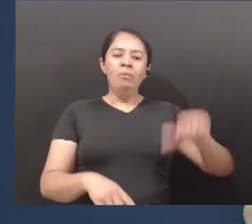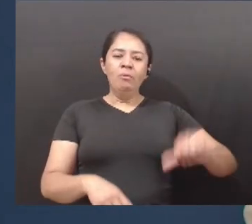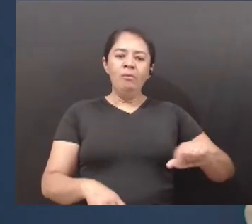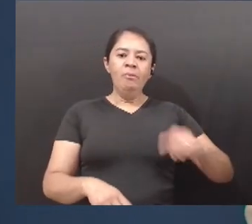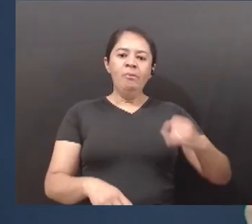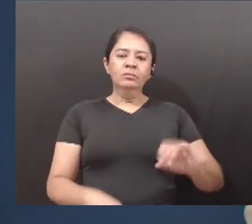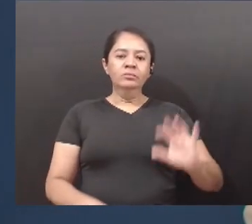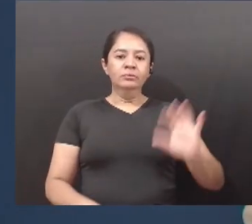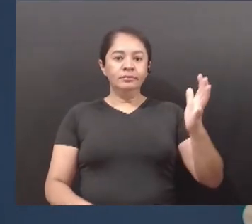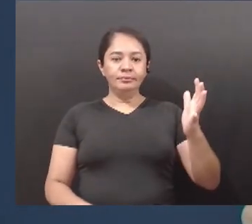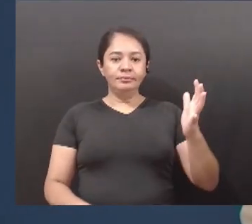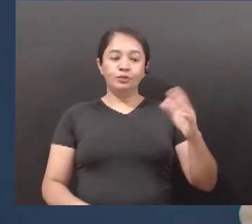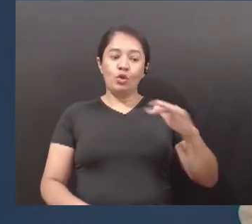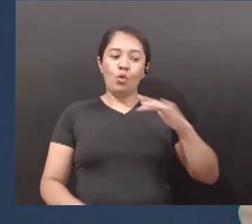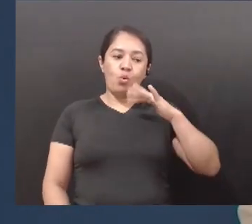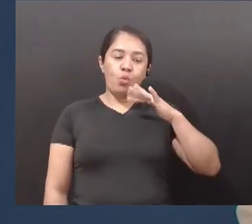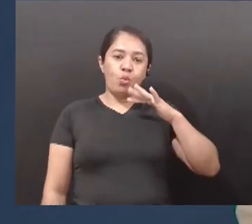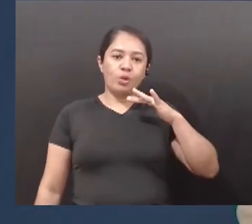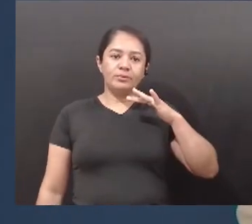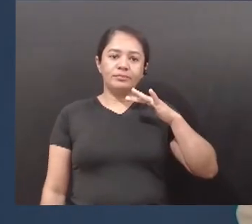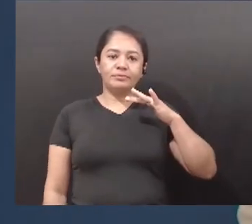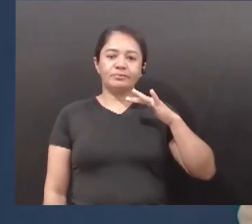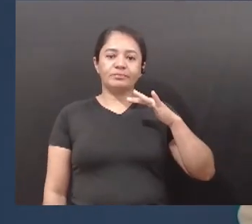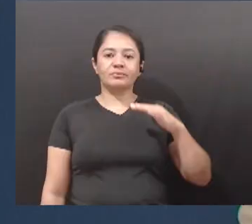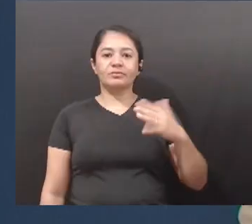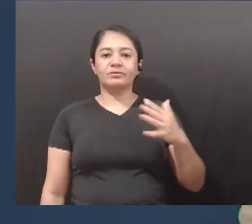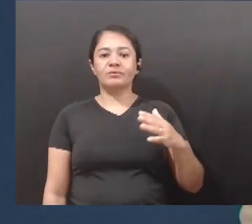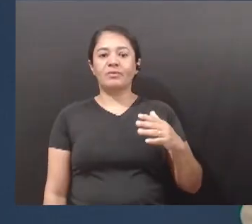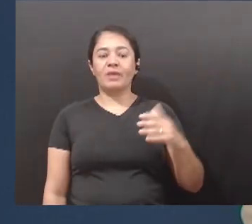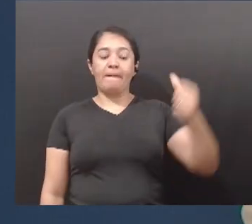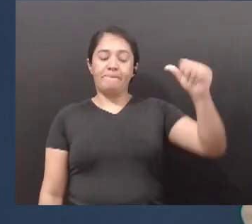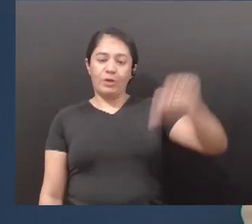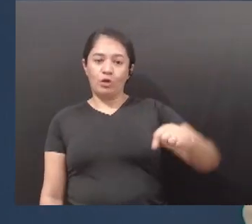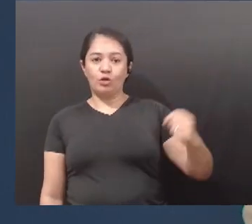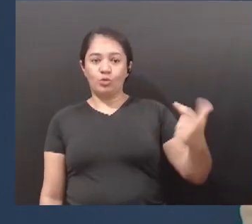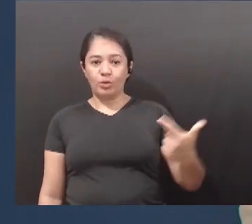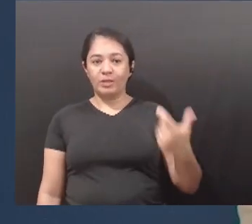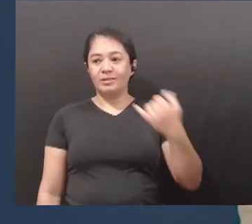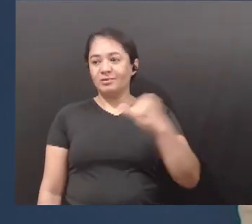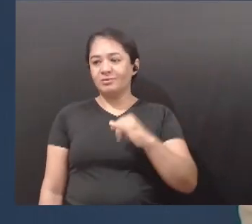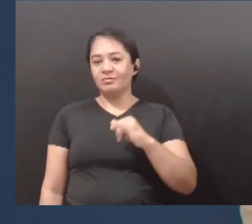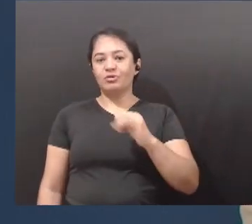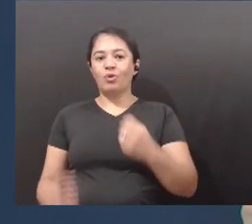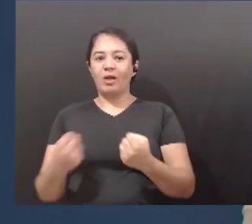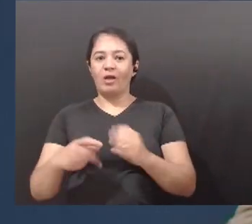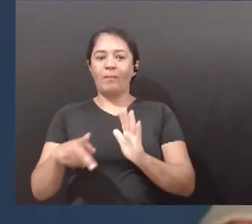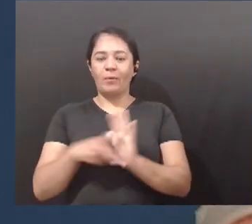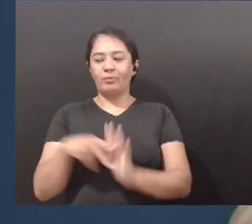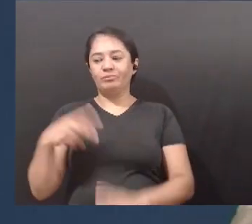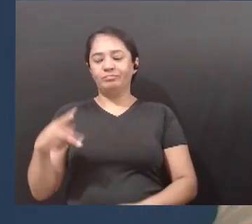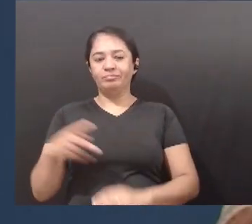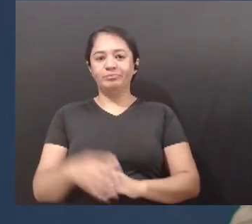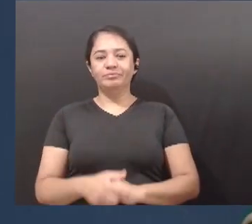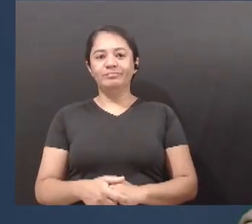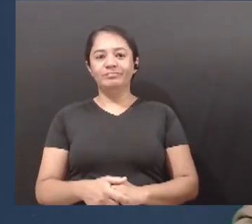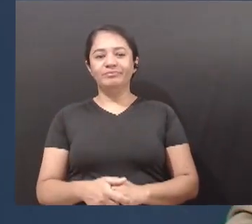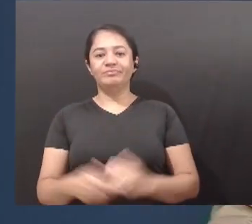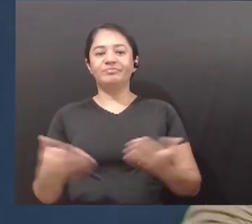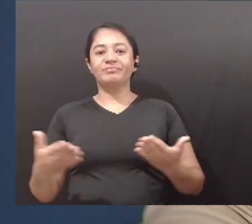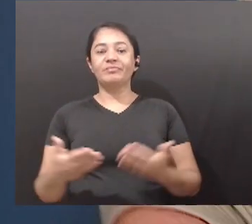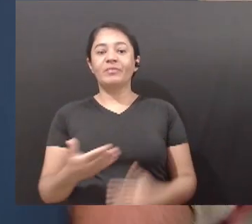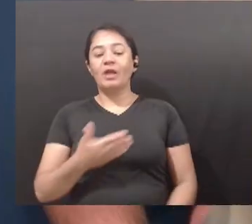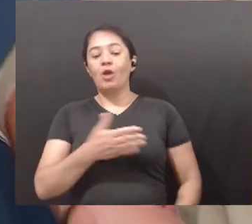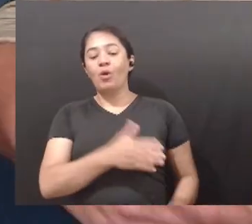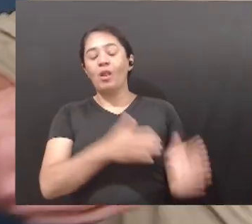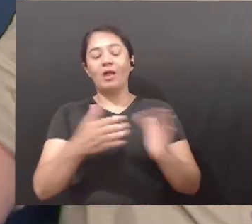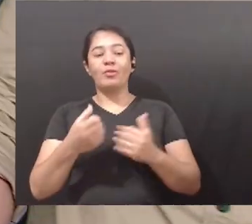ruim, normalmente costuma ser pior do que se a pessoa realmente tivesse o carro dela. E falando agora das vantagens e desvantagens